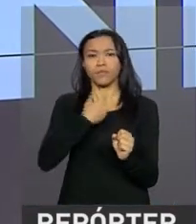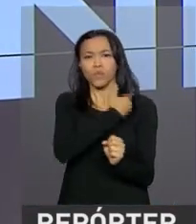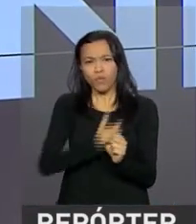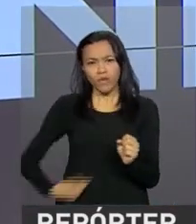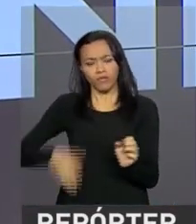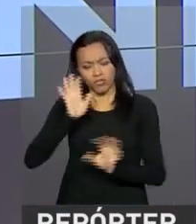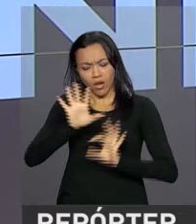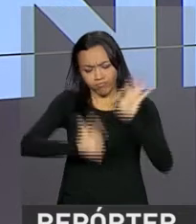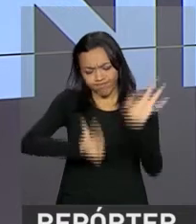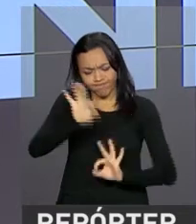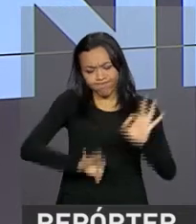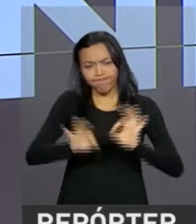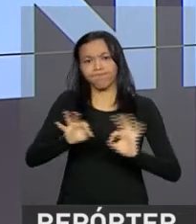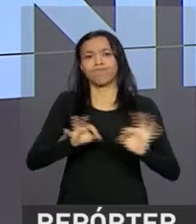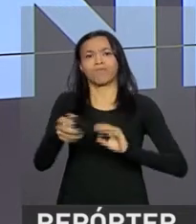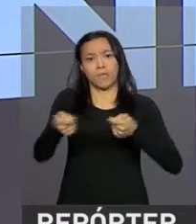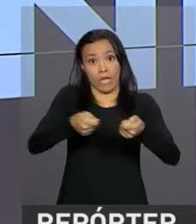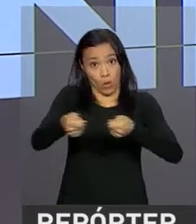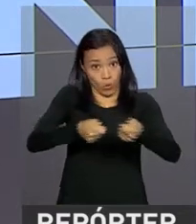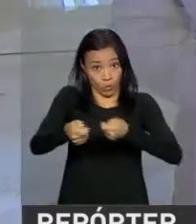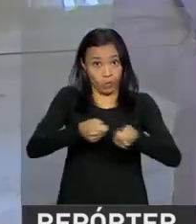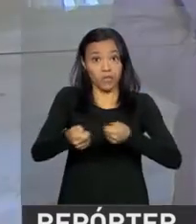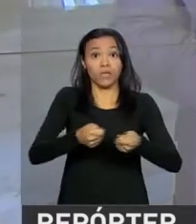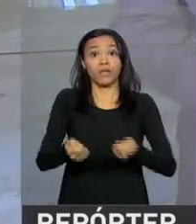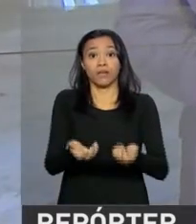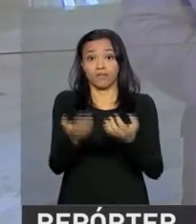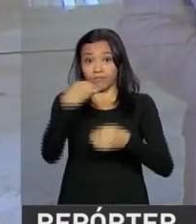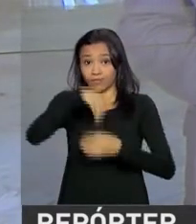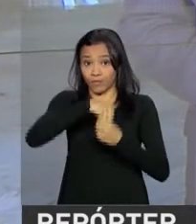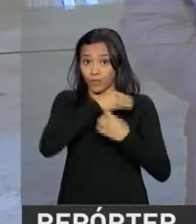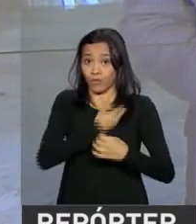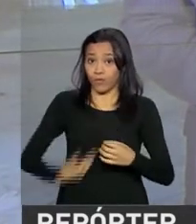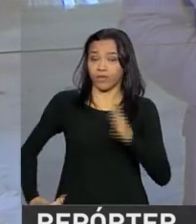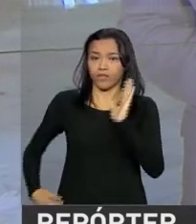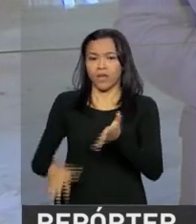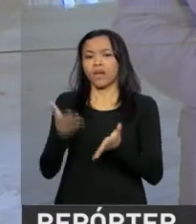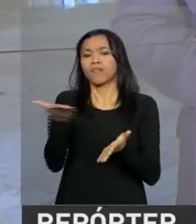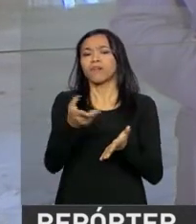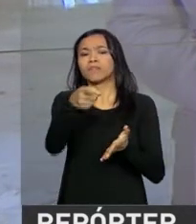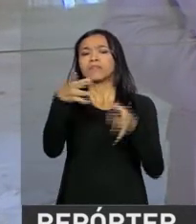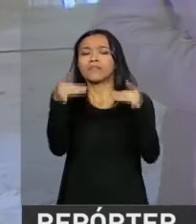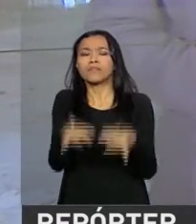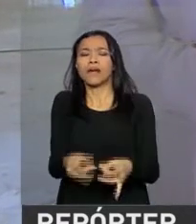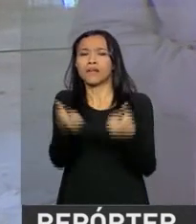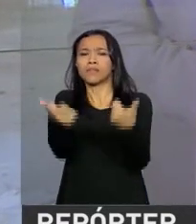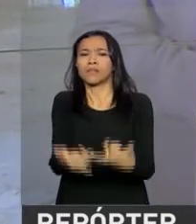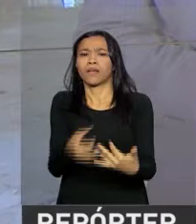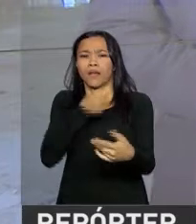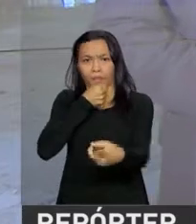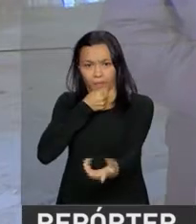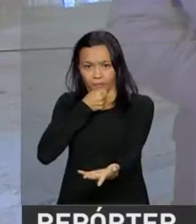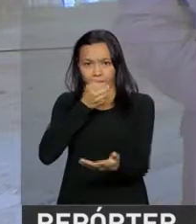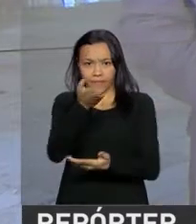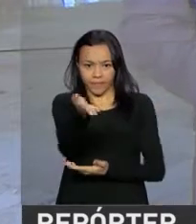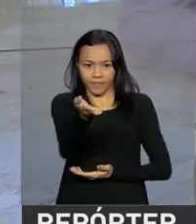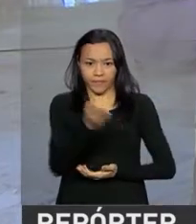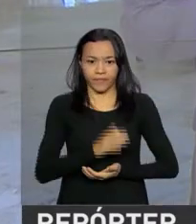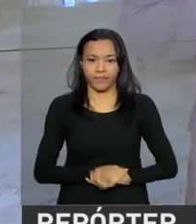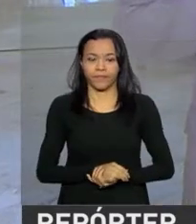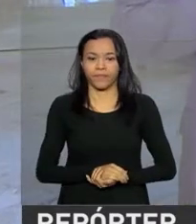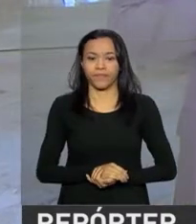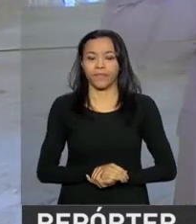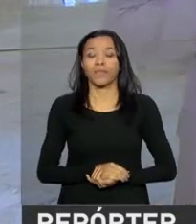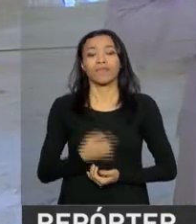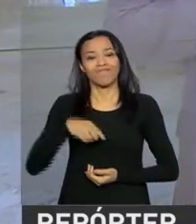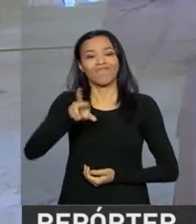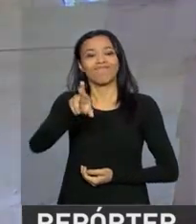trouxe economia para os cofres públicos. Vamos ao Palácio do Planalto falar com o João Pedro Neto, que tem os detalhes para a gente. Oi, João Pedro. Oi,